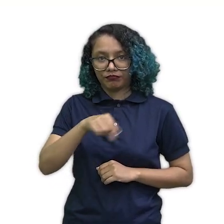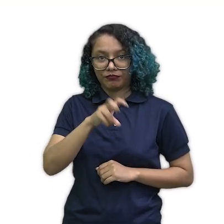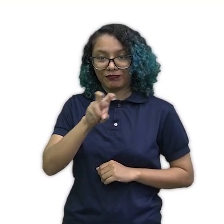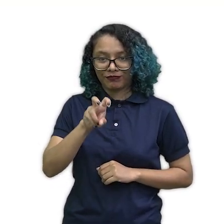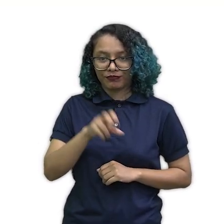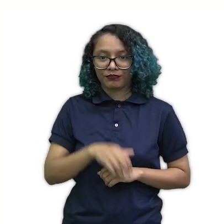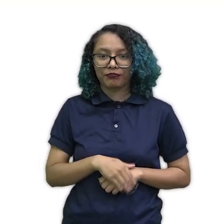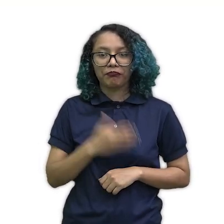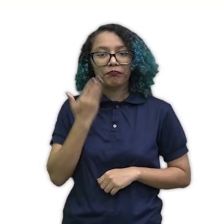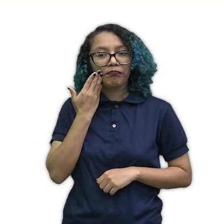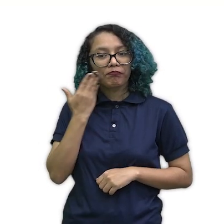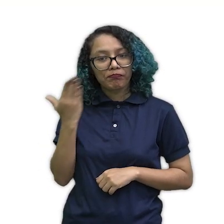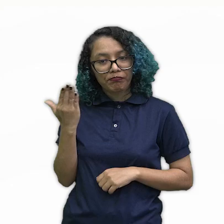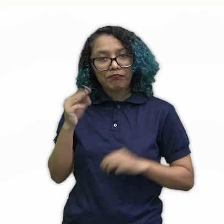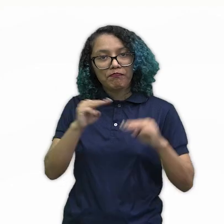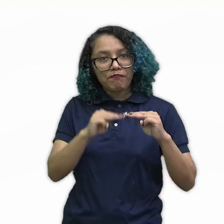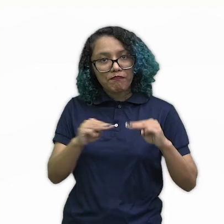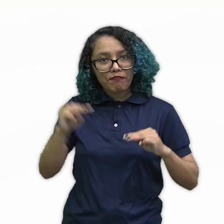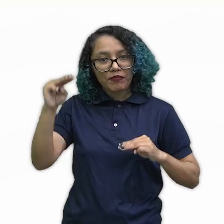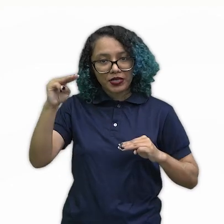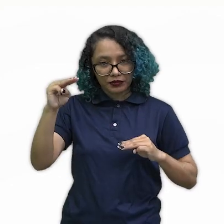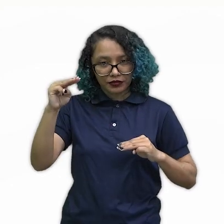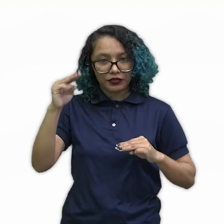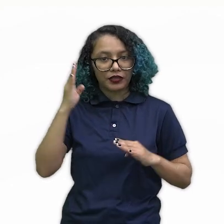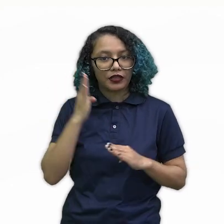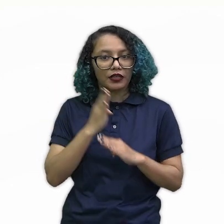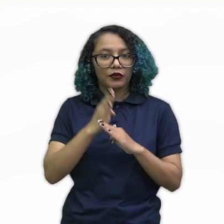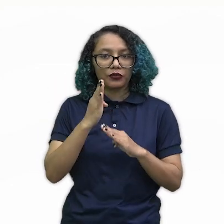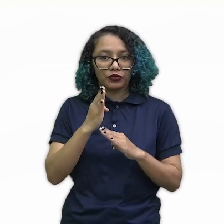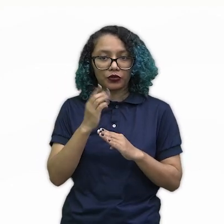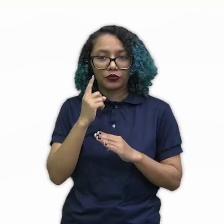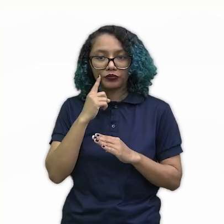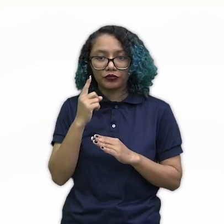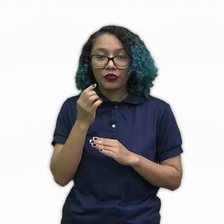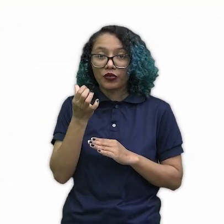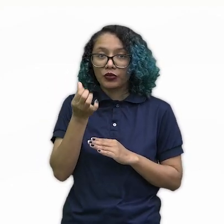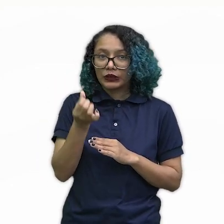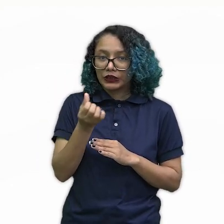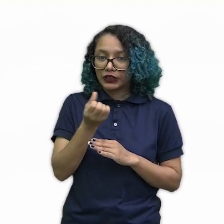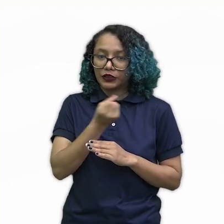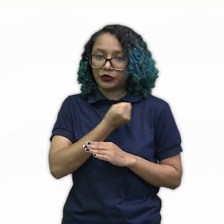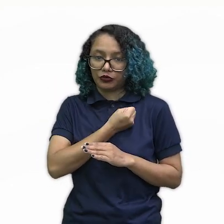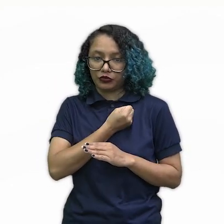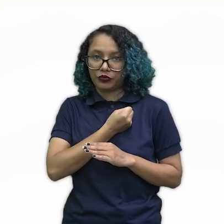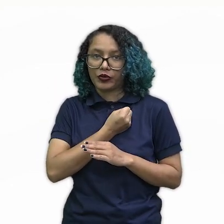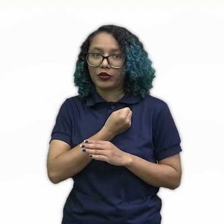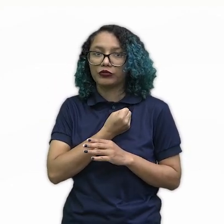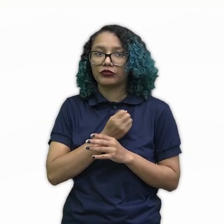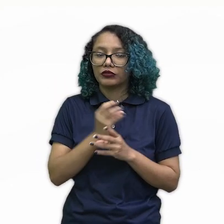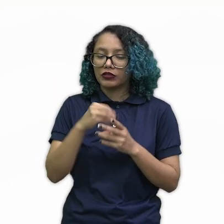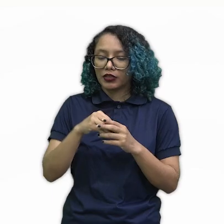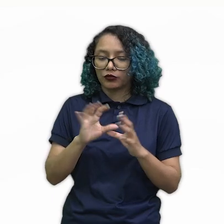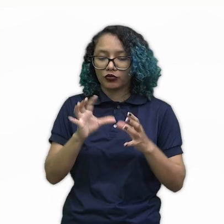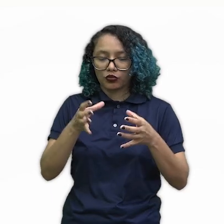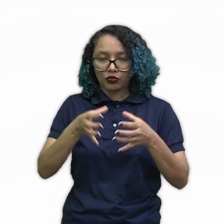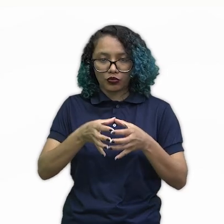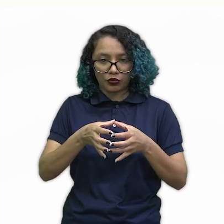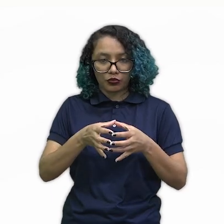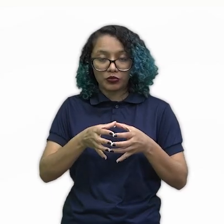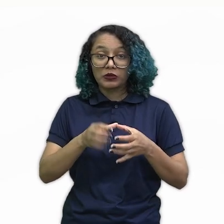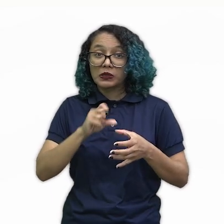29,5. Essa vai ser a mediana desses 6 elementos, tá? Desse conjunto aí,